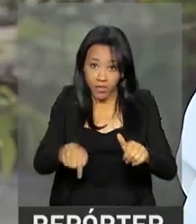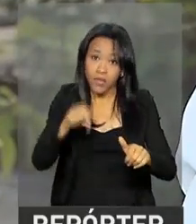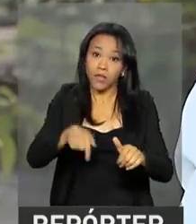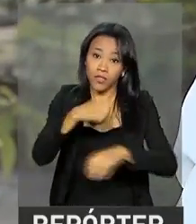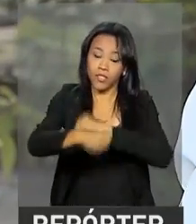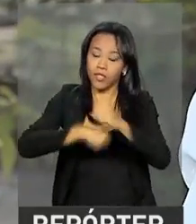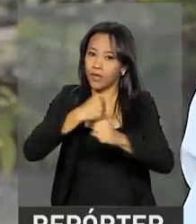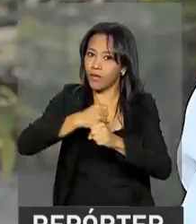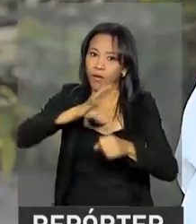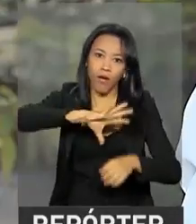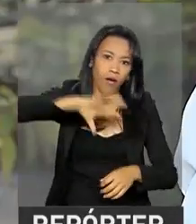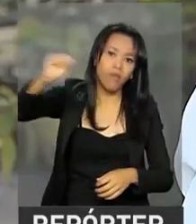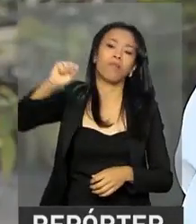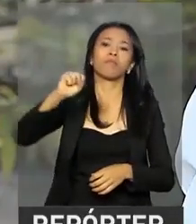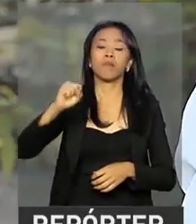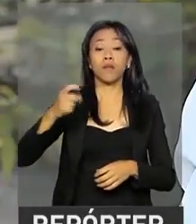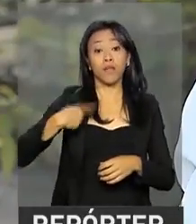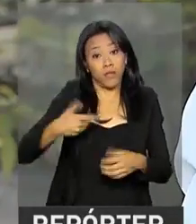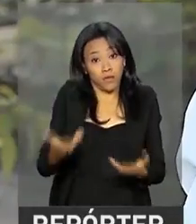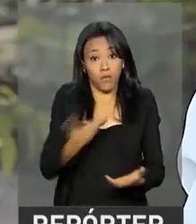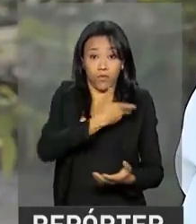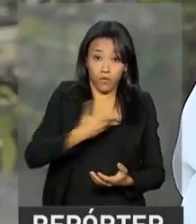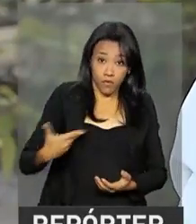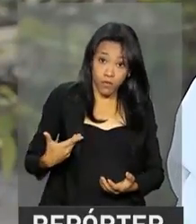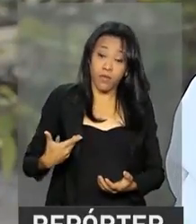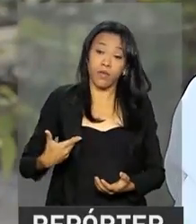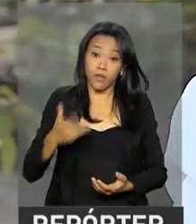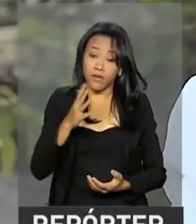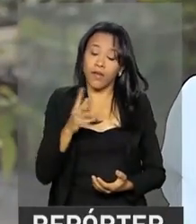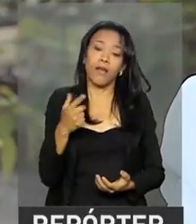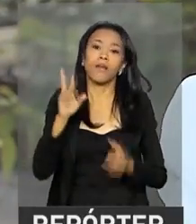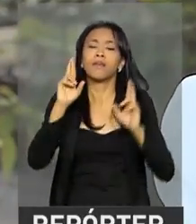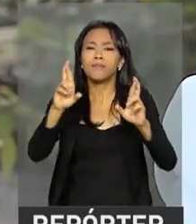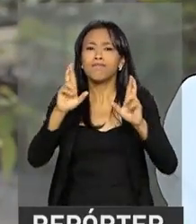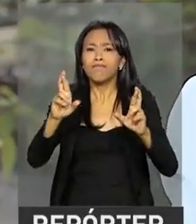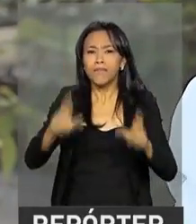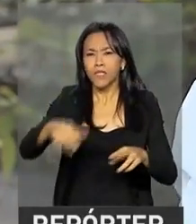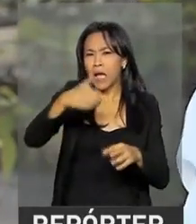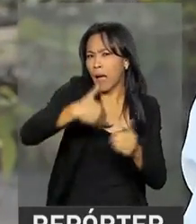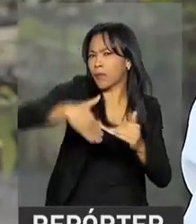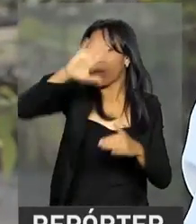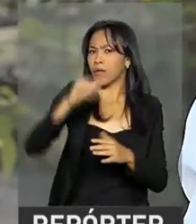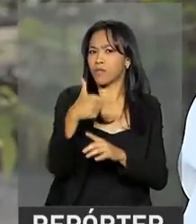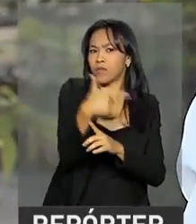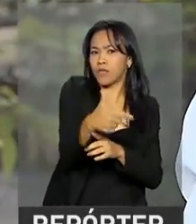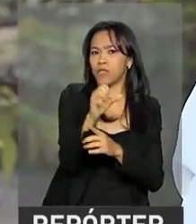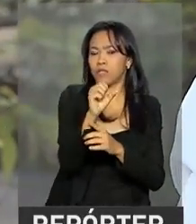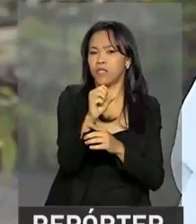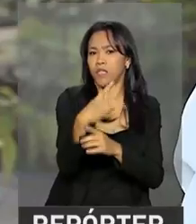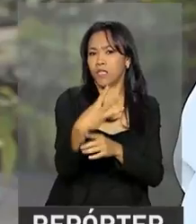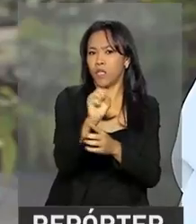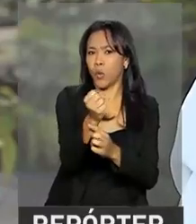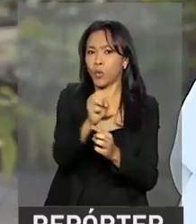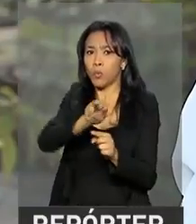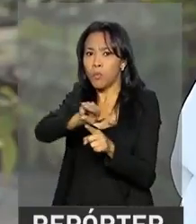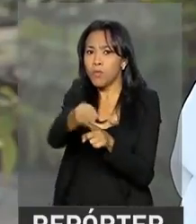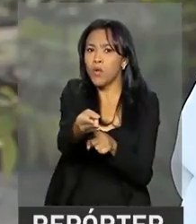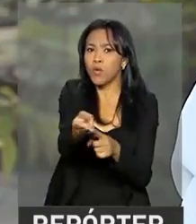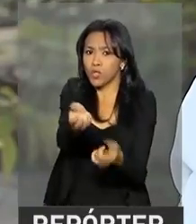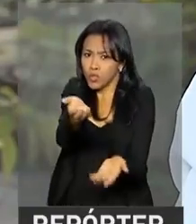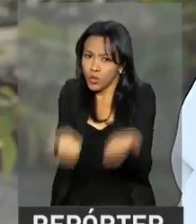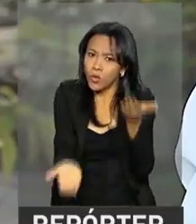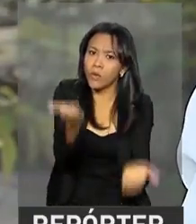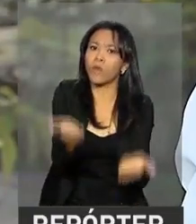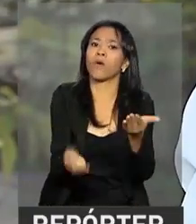história a expectativa do governo é que a produção ultrapasse as 238 milhões de toneladas eo crescimento da agricultura